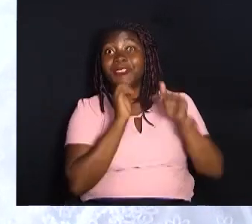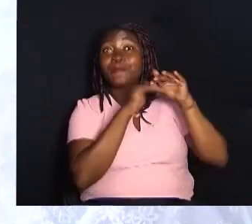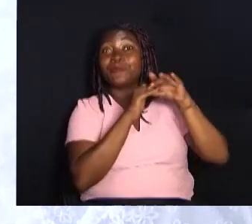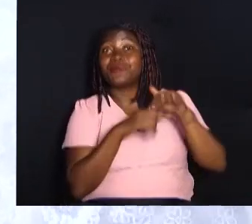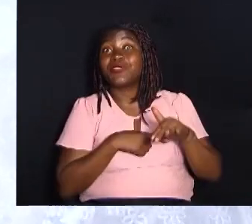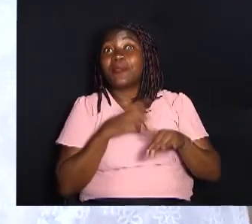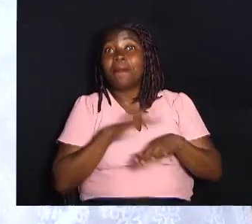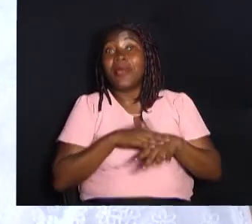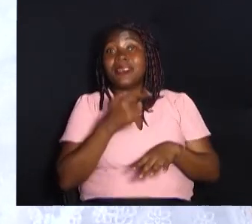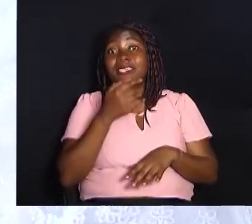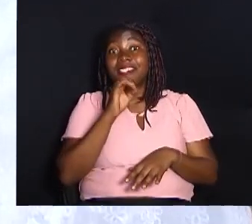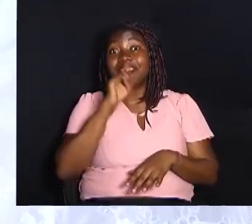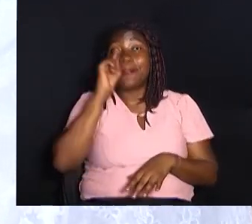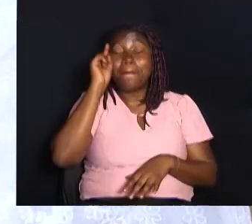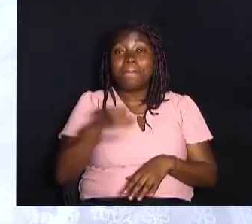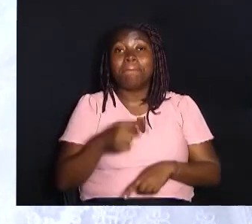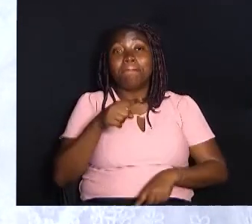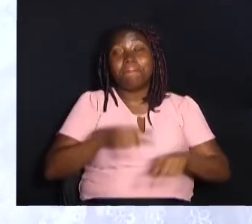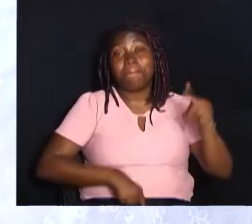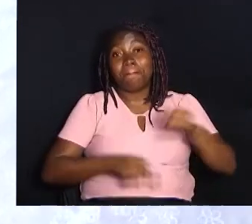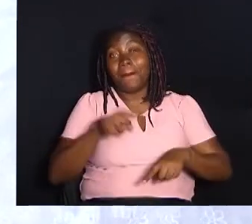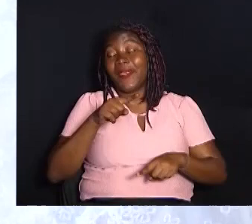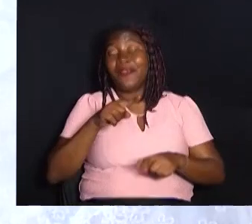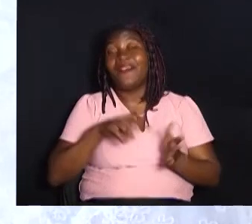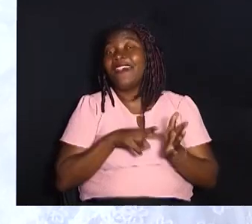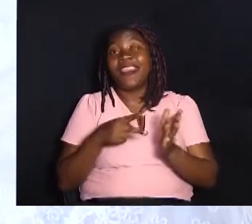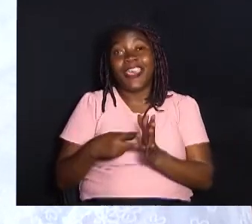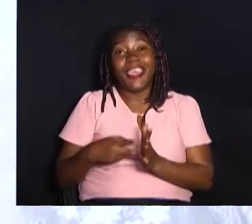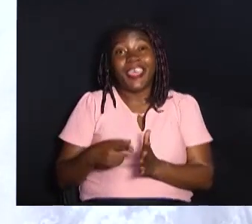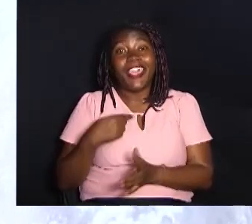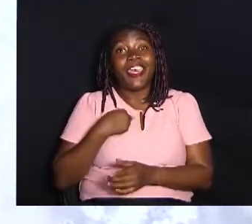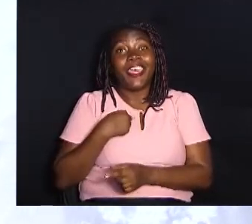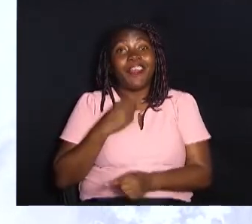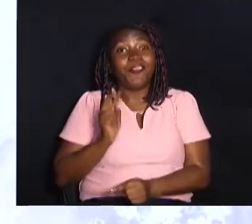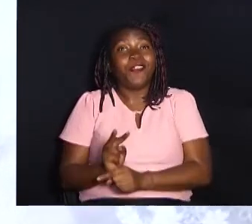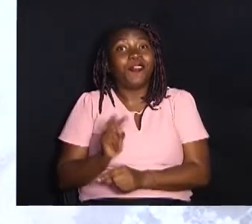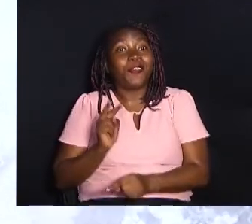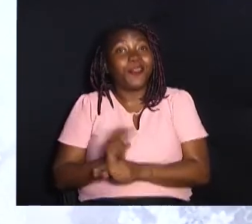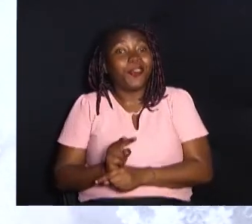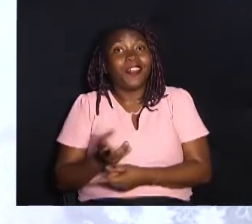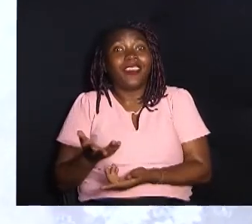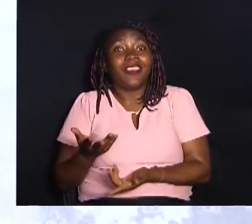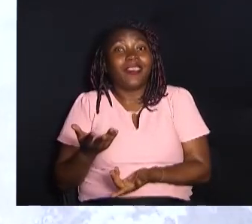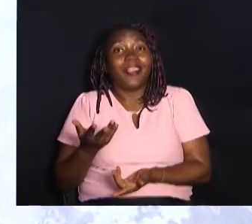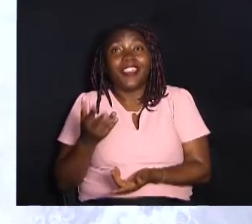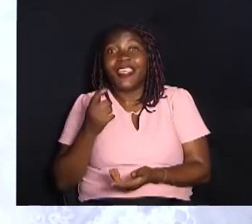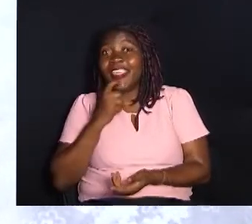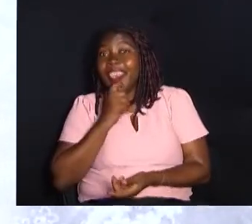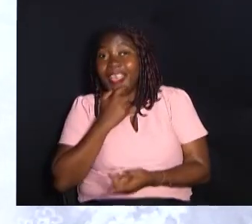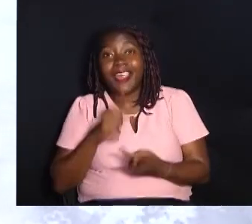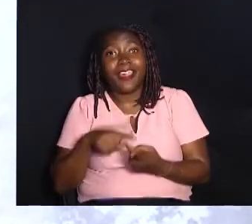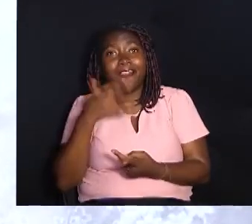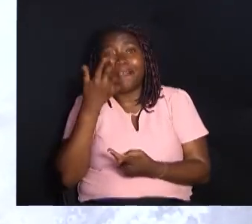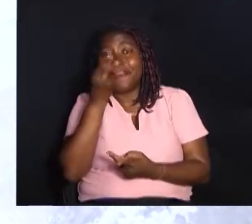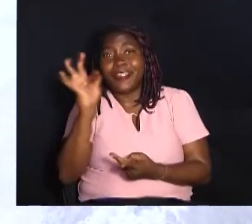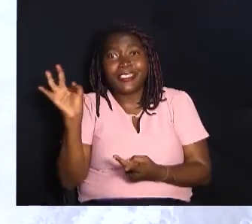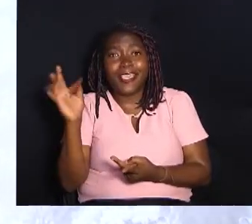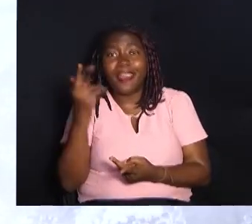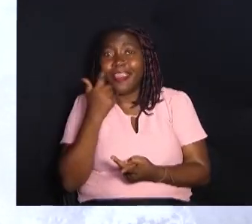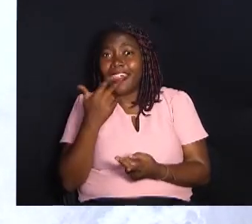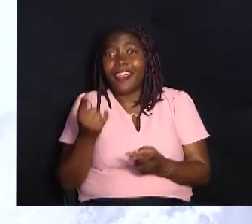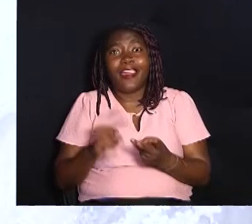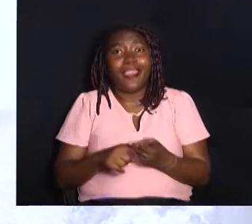aqui. Nosso acervo tem mais de 70 mil itens. Significa que eu dou conta de coisas em inglês, em